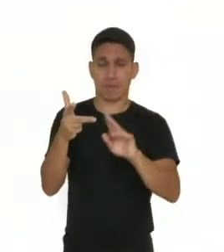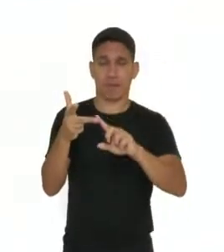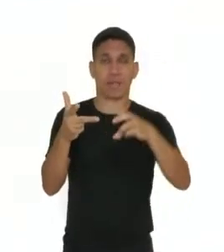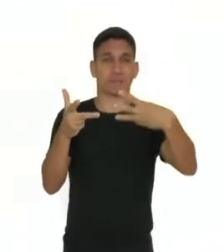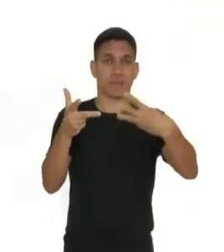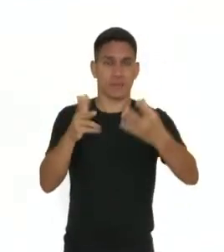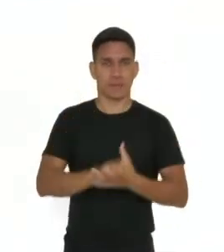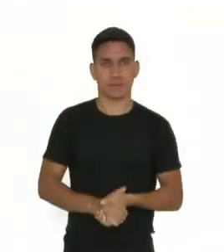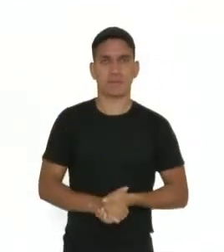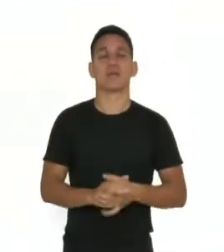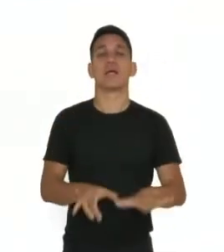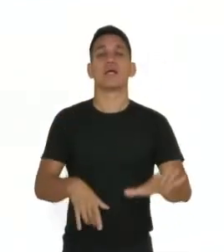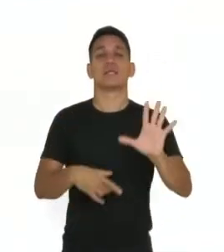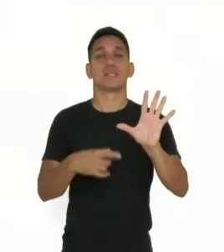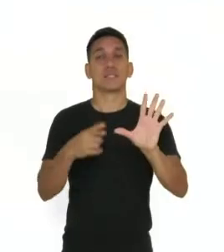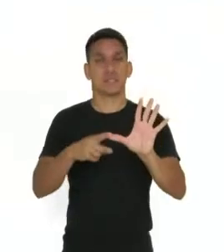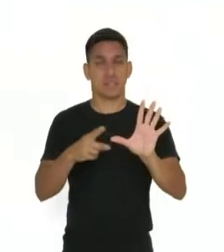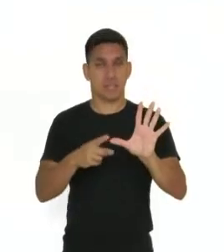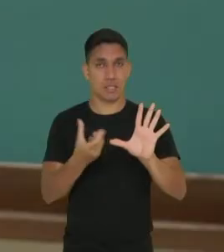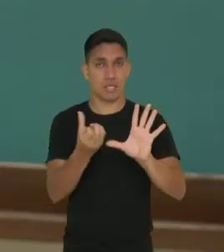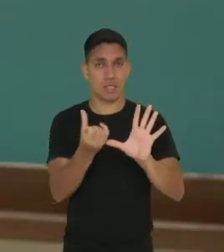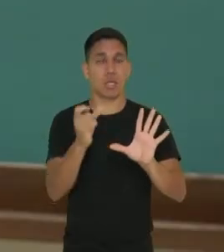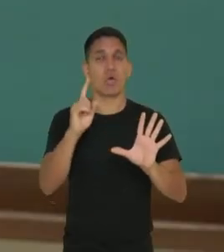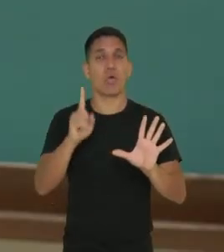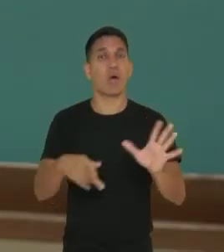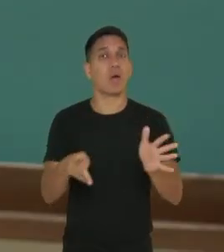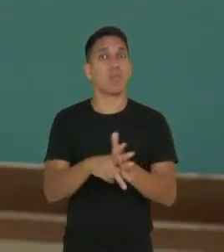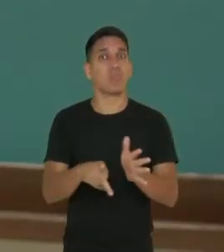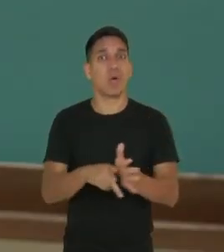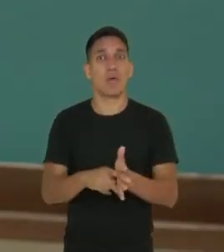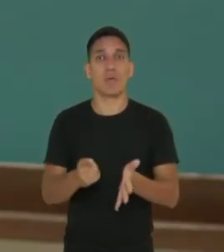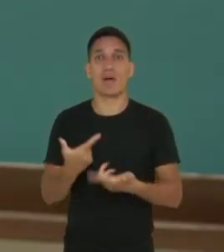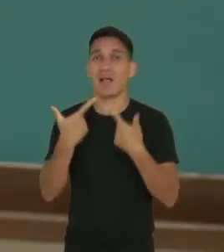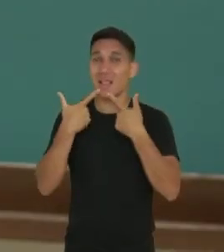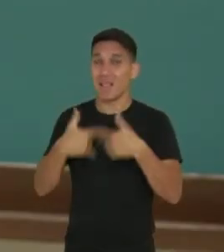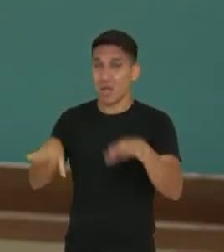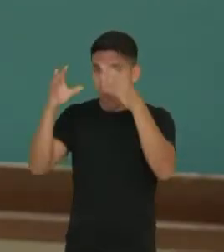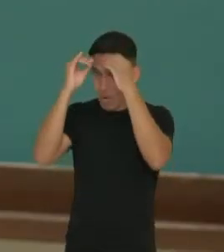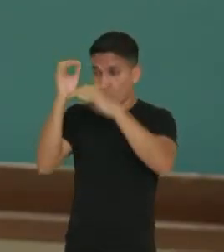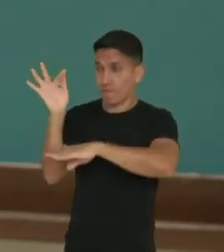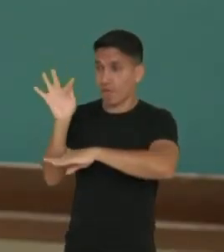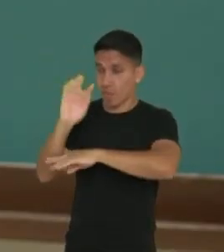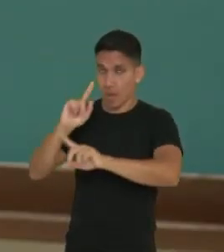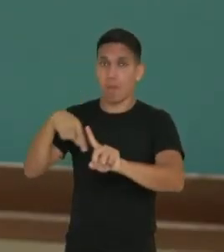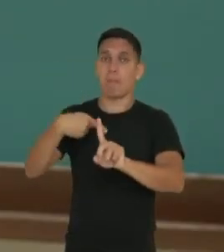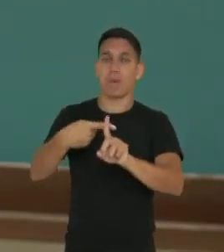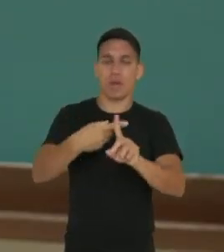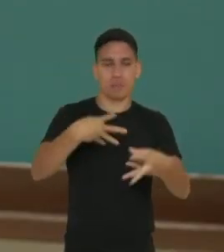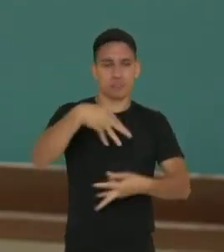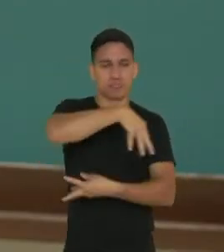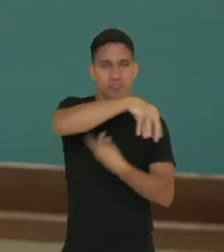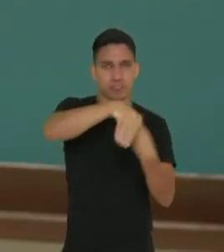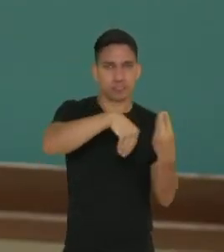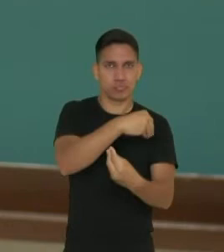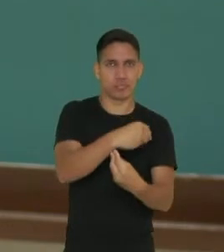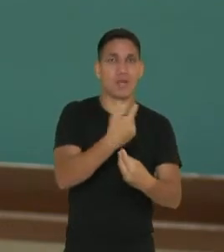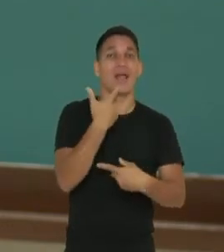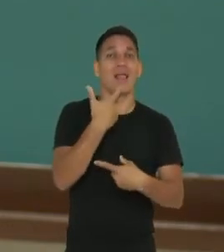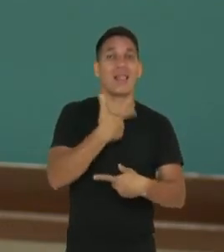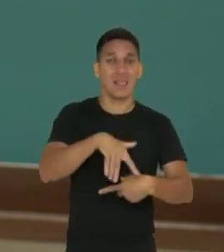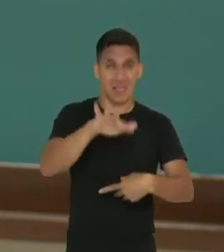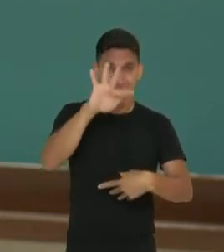combinação da linguagem formal com a informal. Esse é um ponto muito importante. Vão aparecer ali